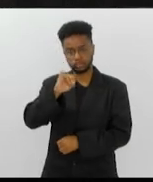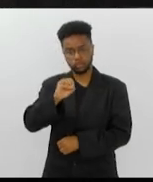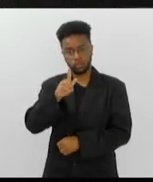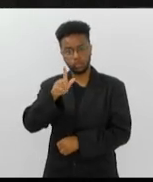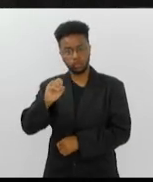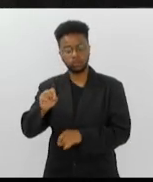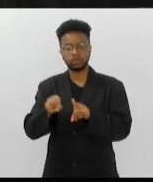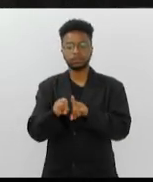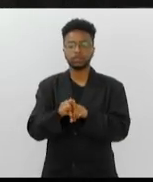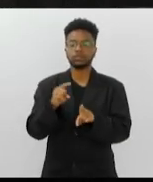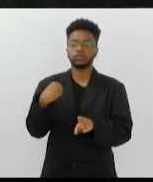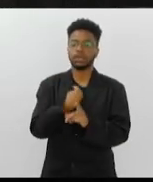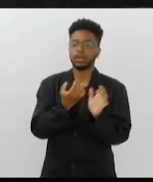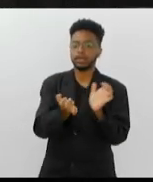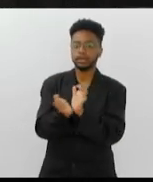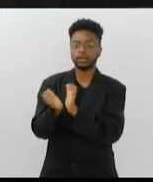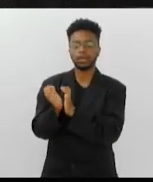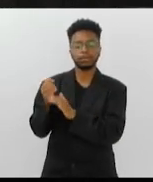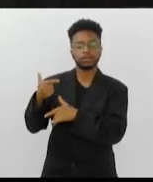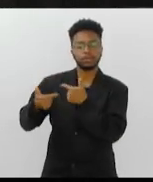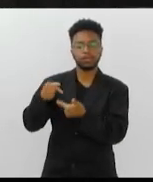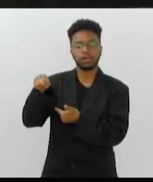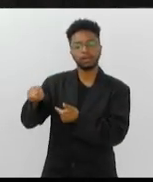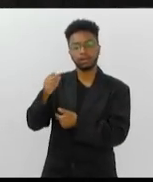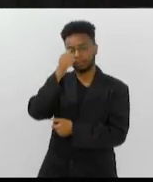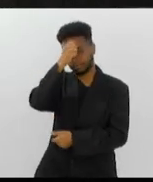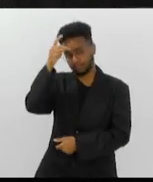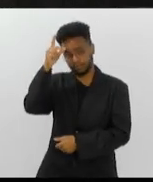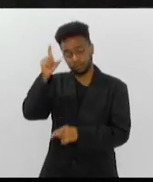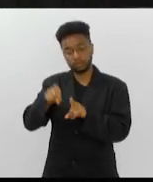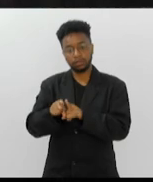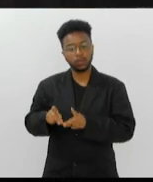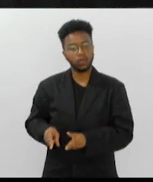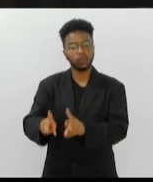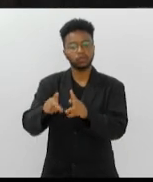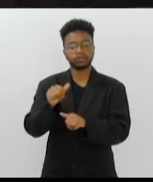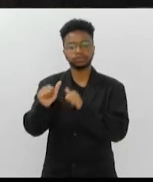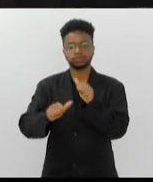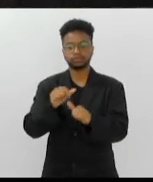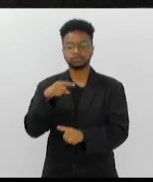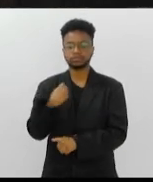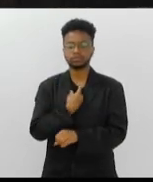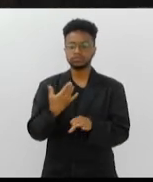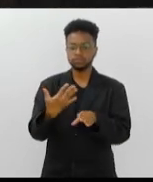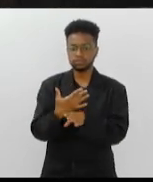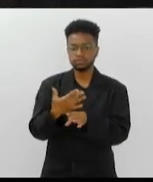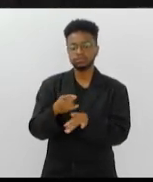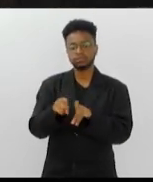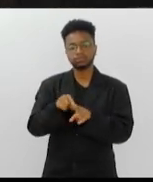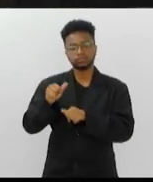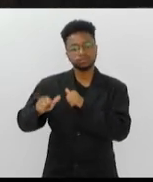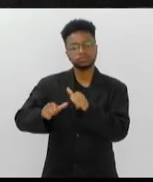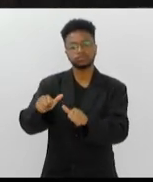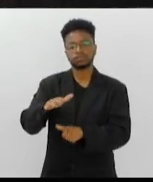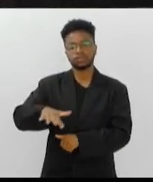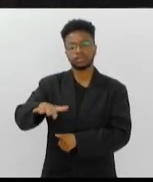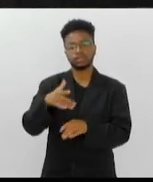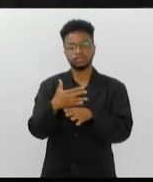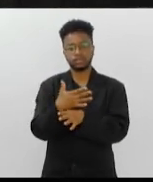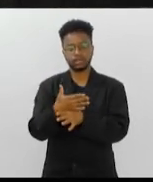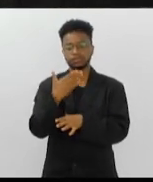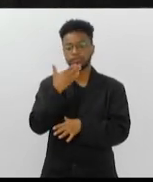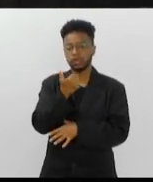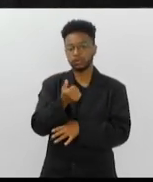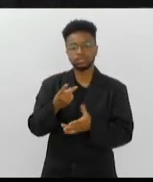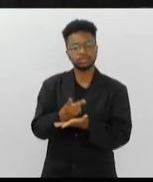nossa equipe que está lá na prefeitura, para continuar mudando os rumos da cidade, transformando a cidade, melhorando